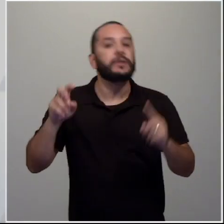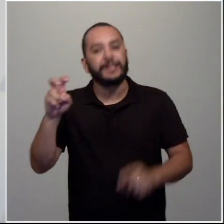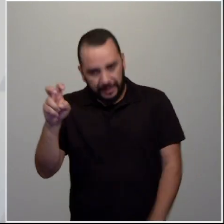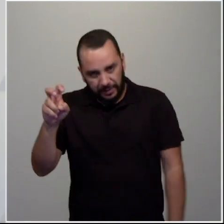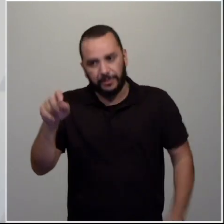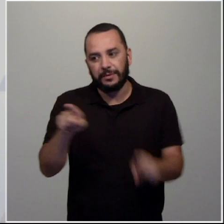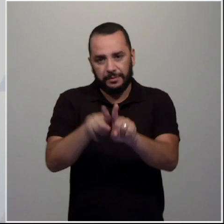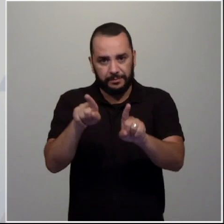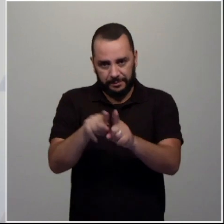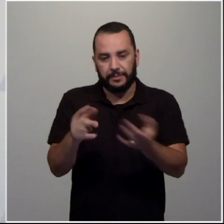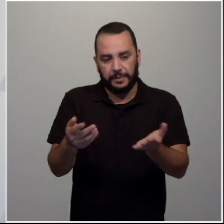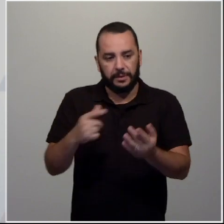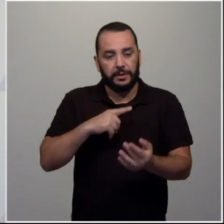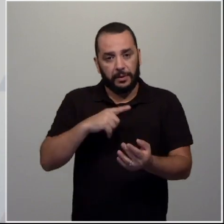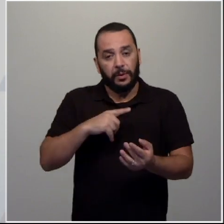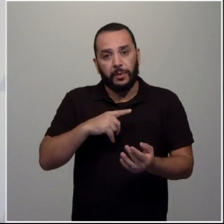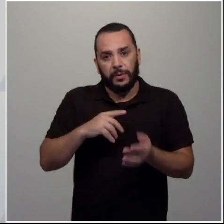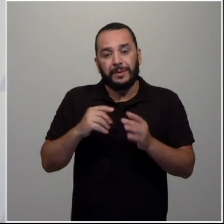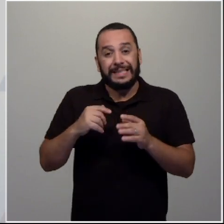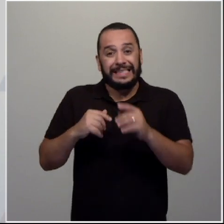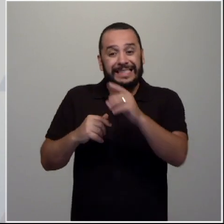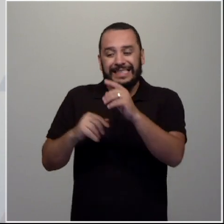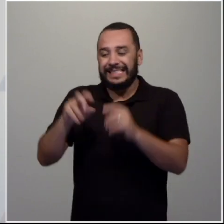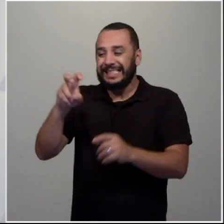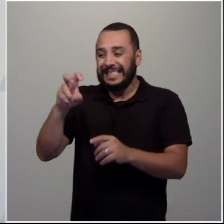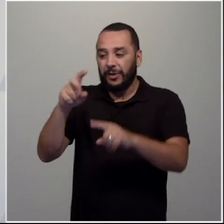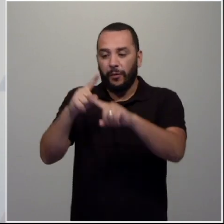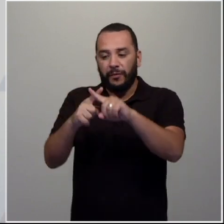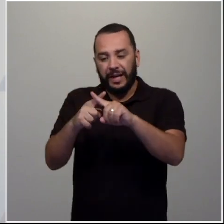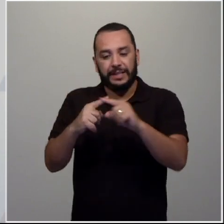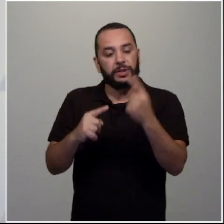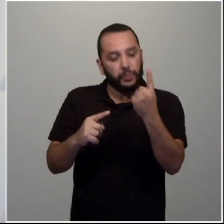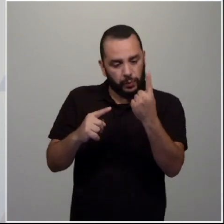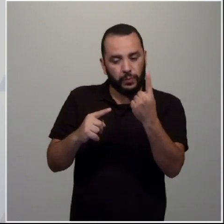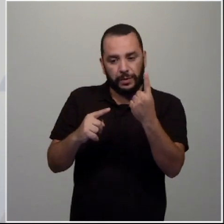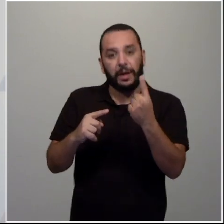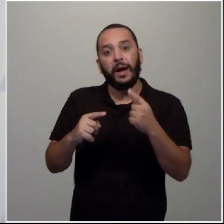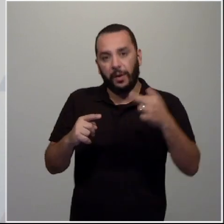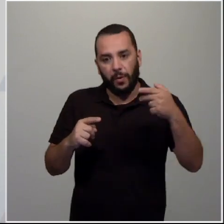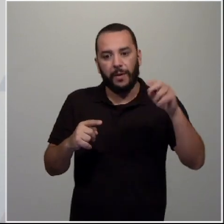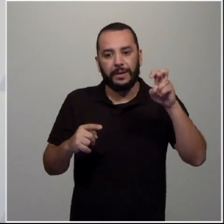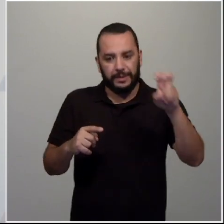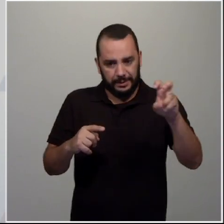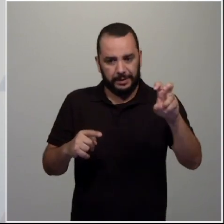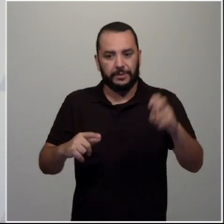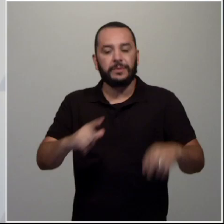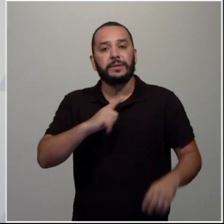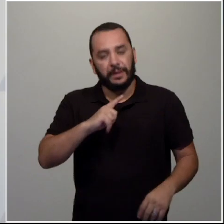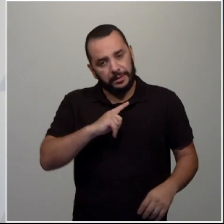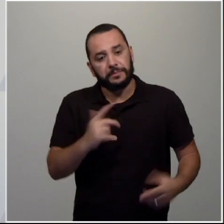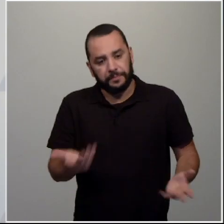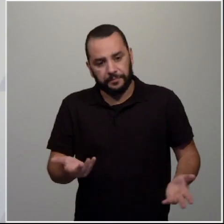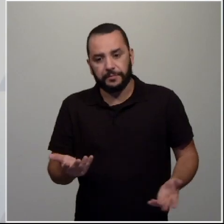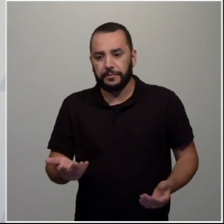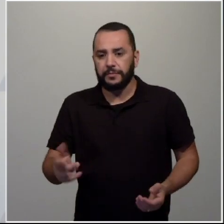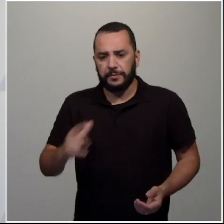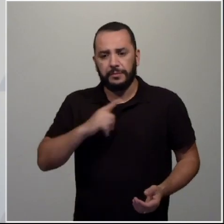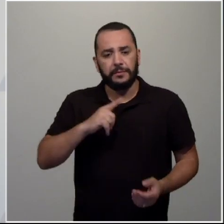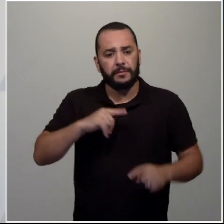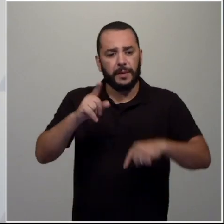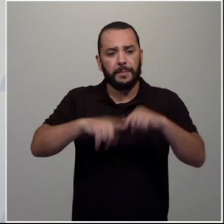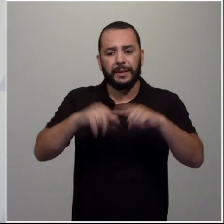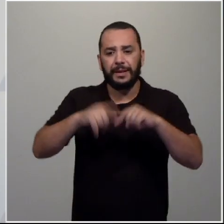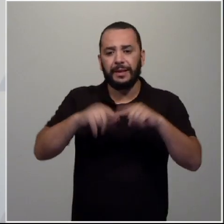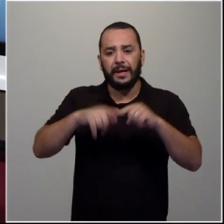5 ou seja cinco vezes o número um é igual a 5 veja aqui eu já tô novamente trabalhando multiplicação e adição ao mesmo tempo então material que